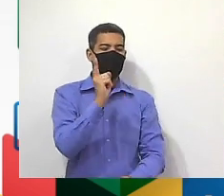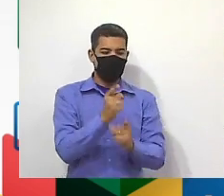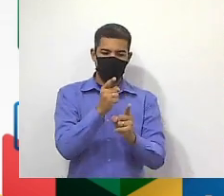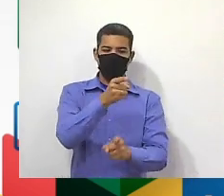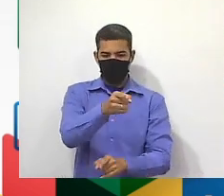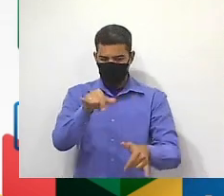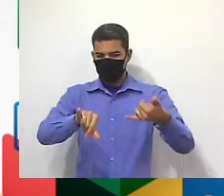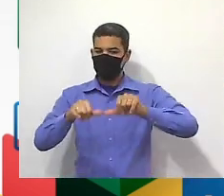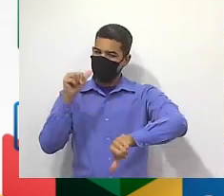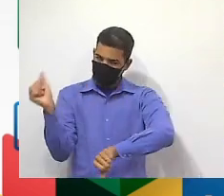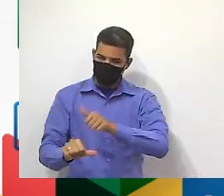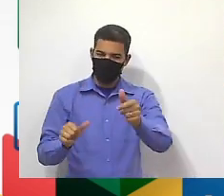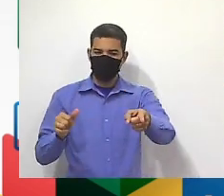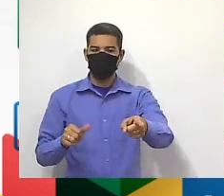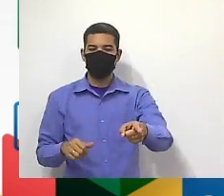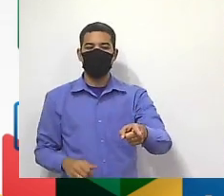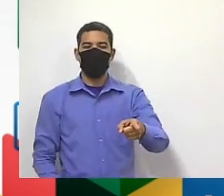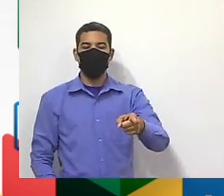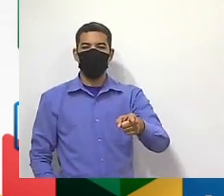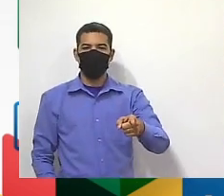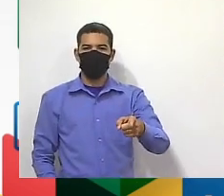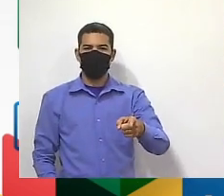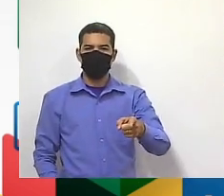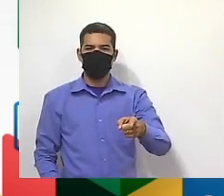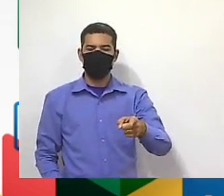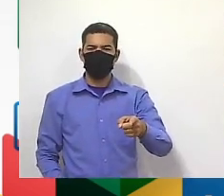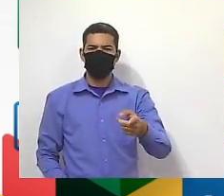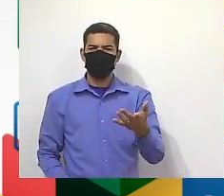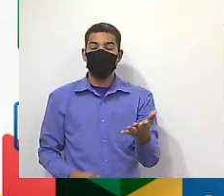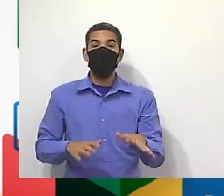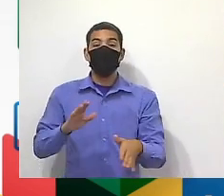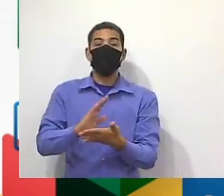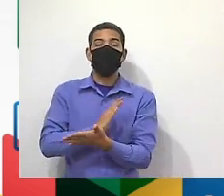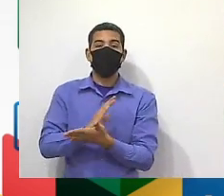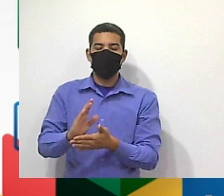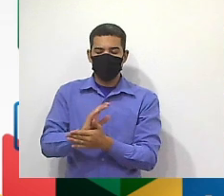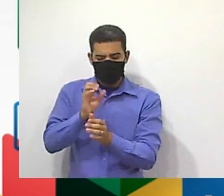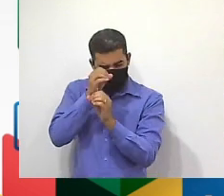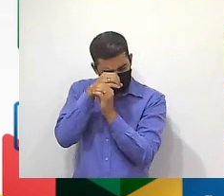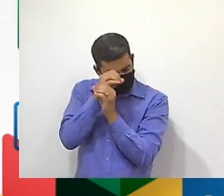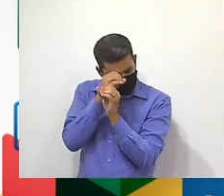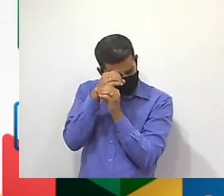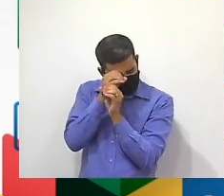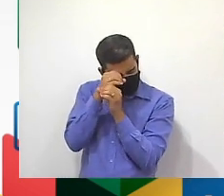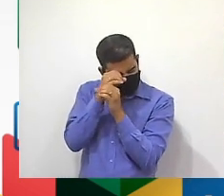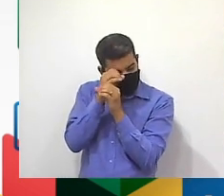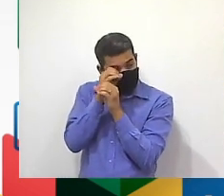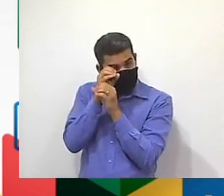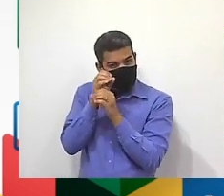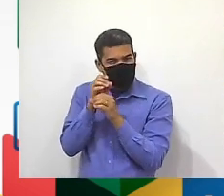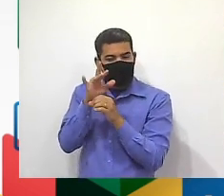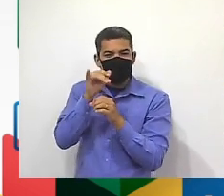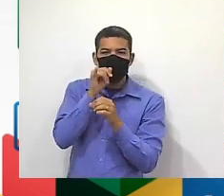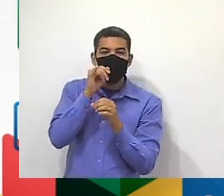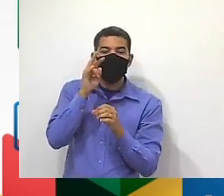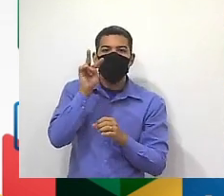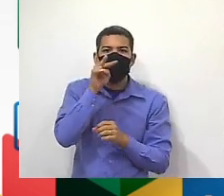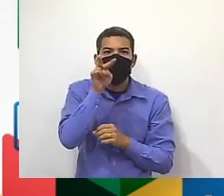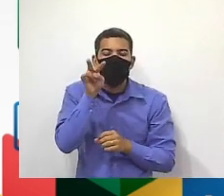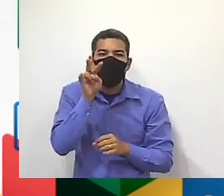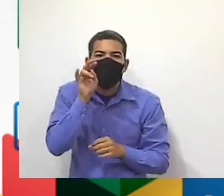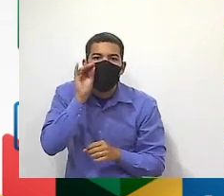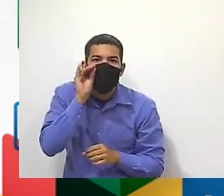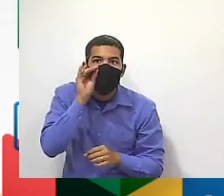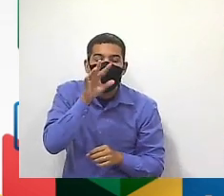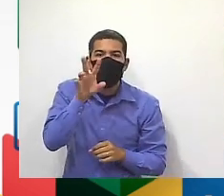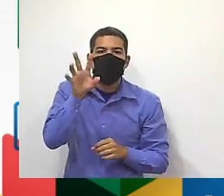aconteceu uma reação química? Alguns vão narrar do ponto de vista macroscópico, né? A luz dos seus olhos. Então,